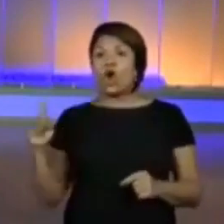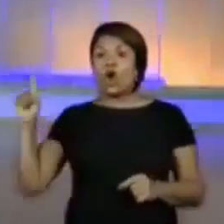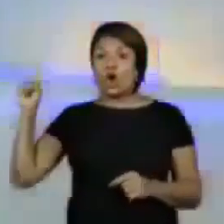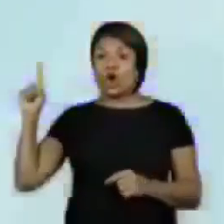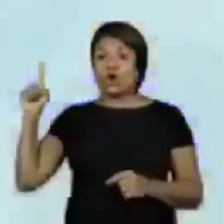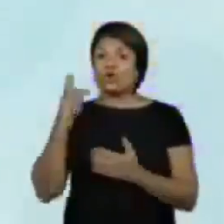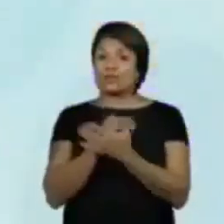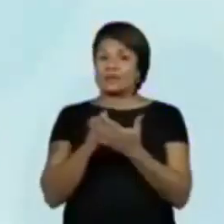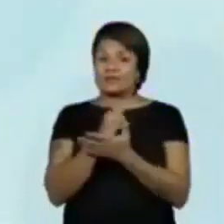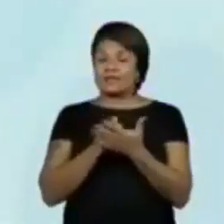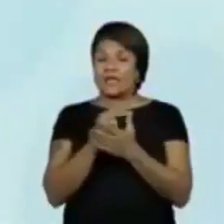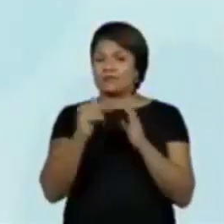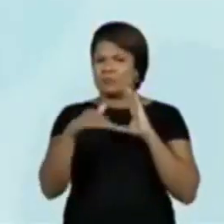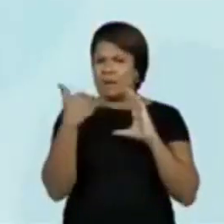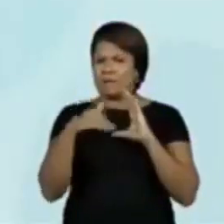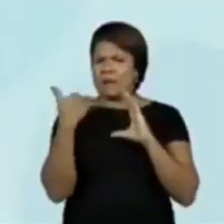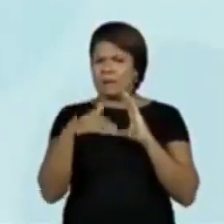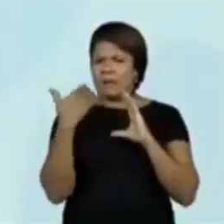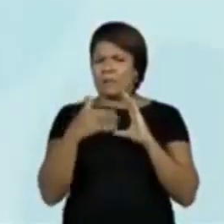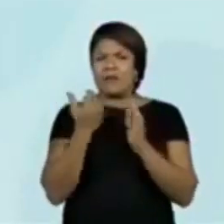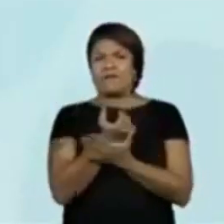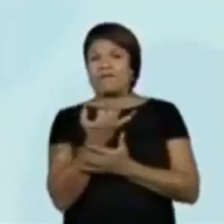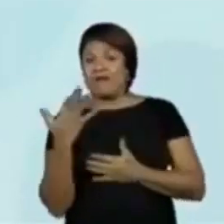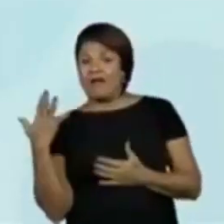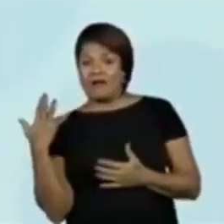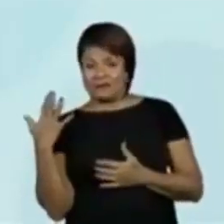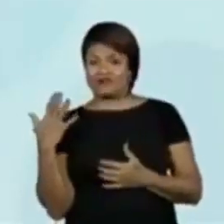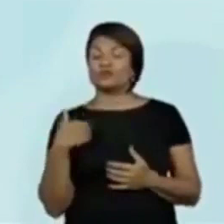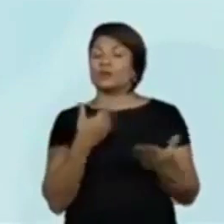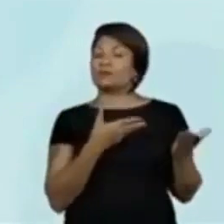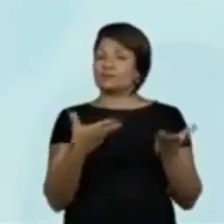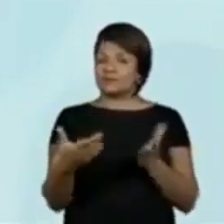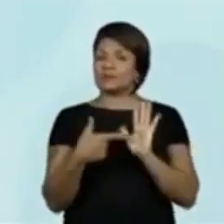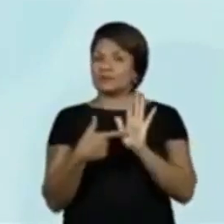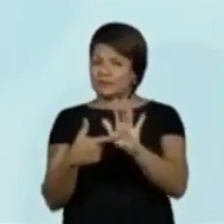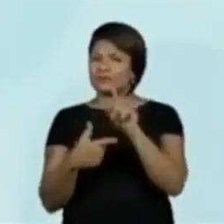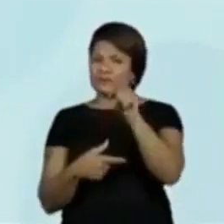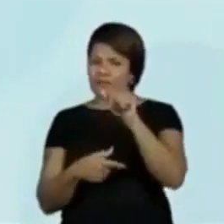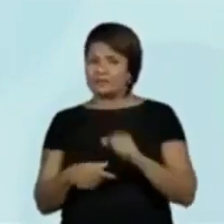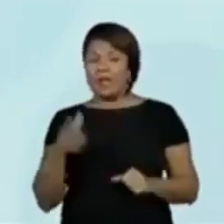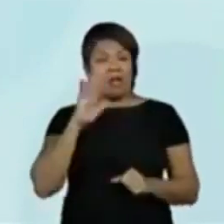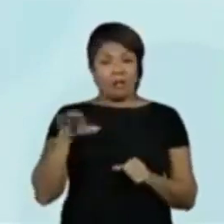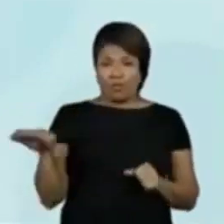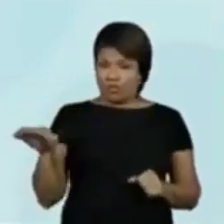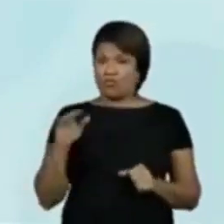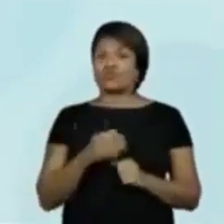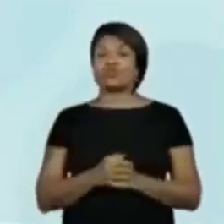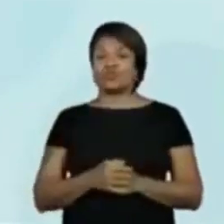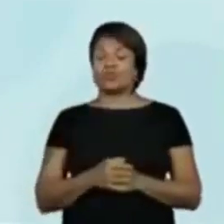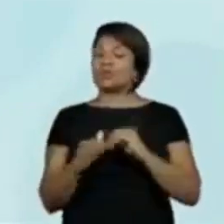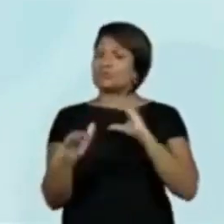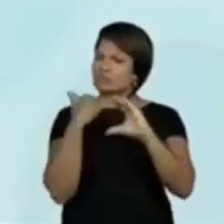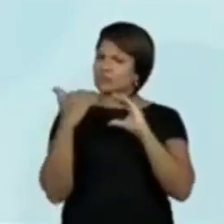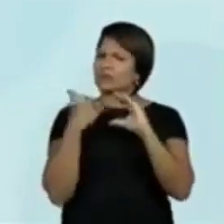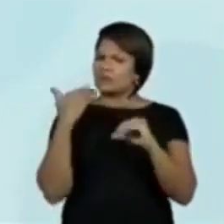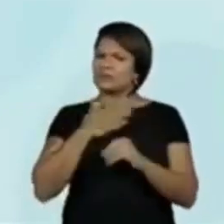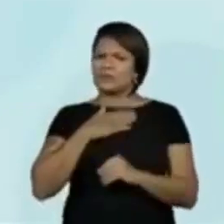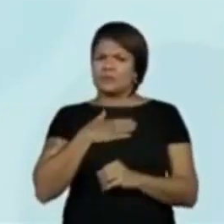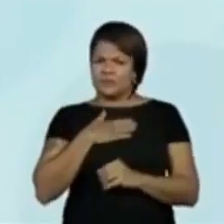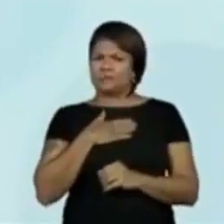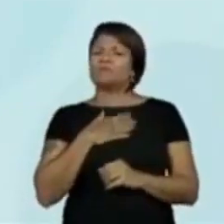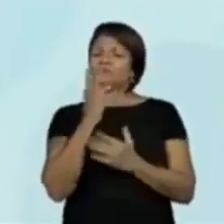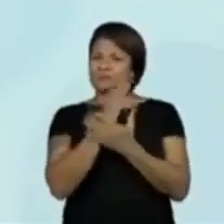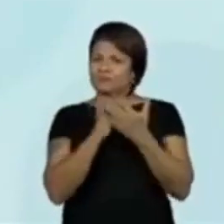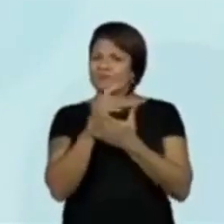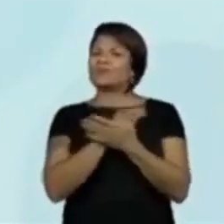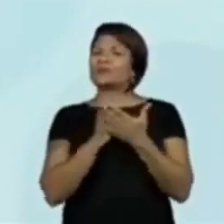dos desenhos que eu recebi, não é? Para trazer para vocês, alunos, né, e crianças que mandaram aí